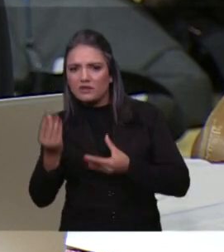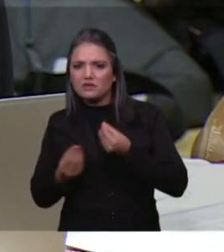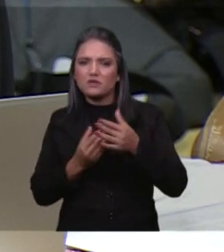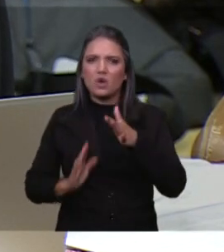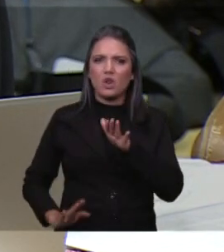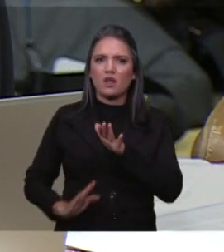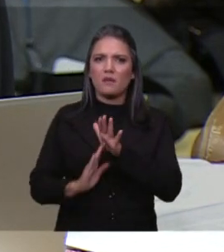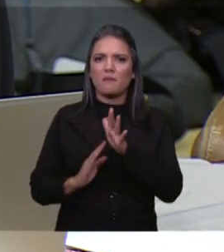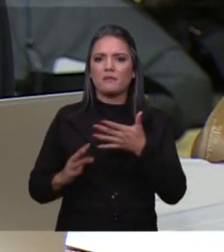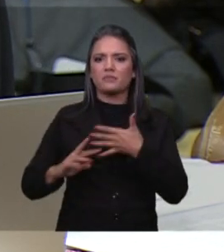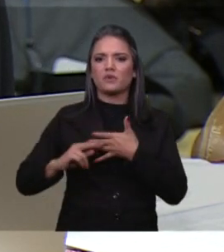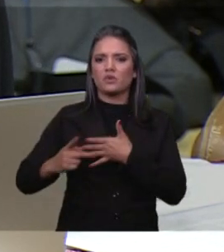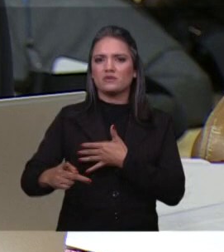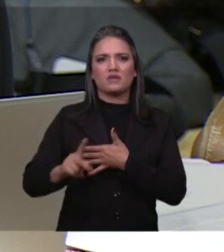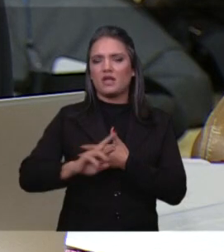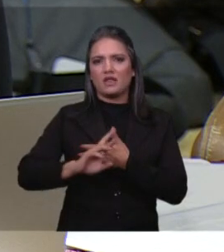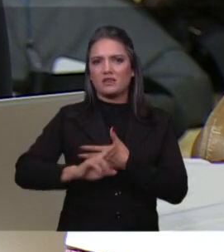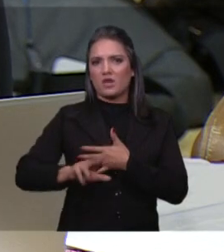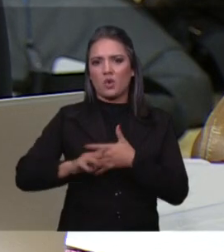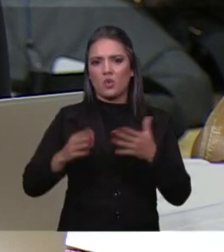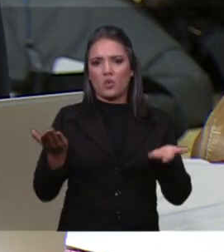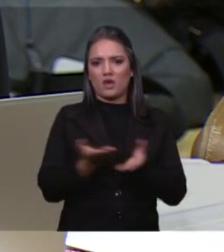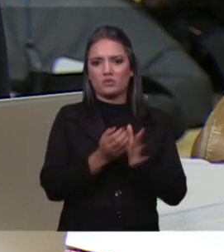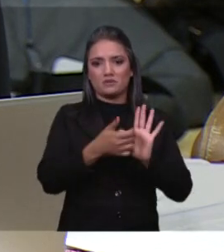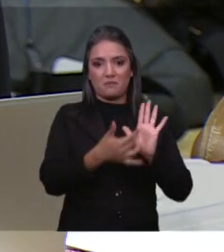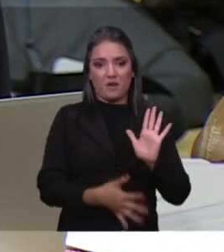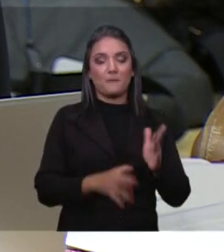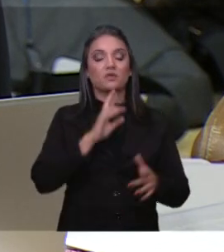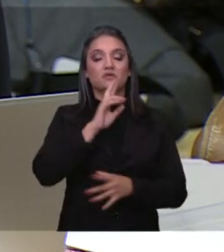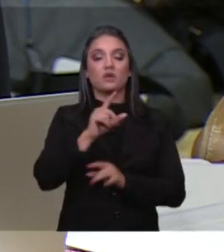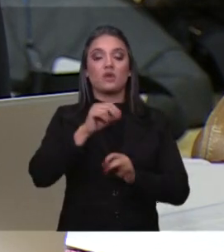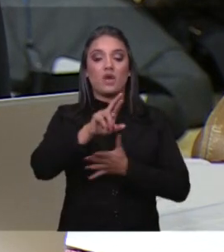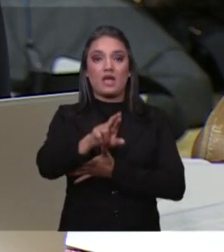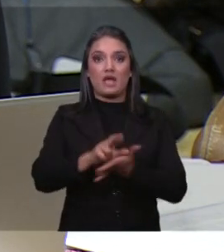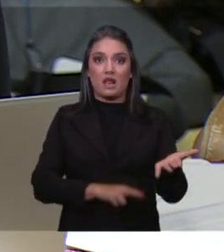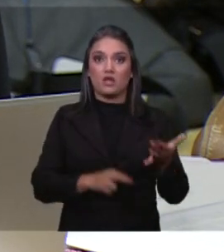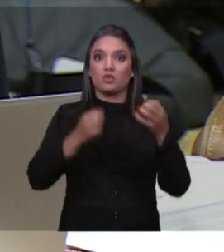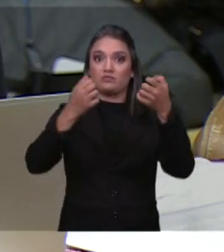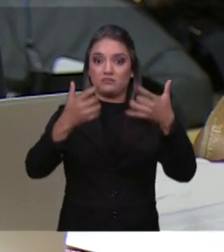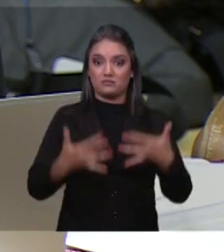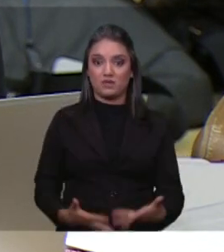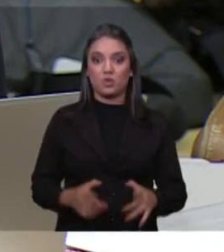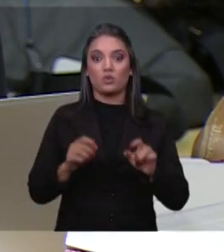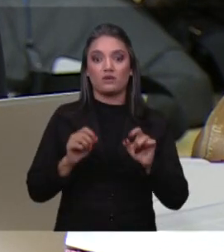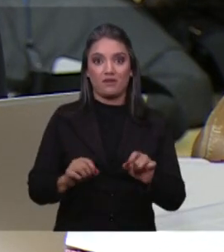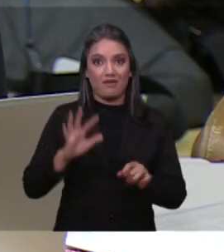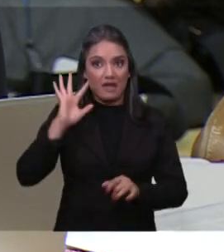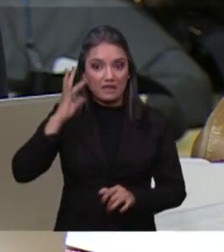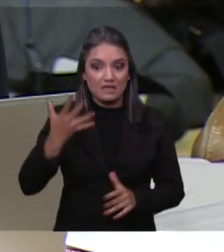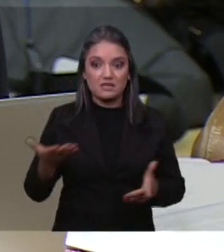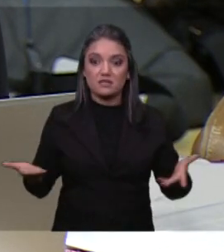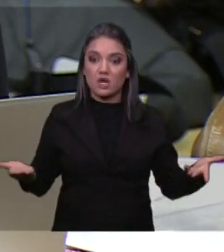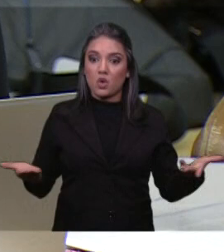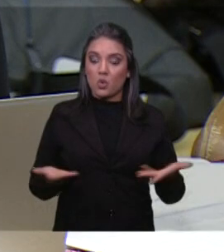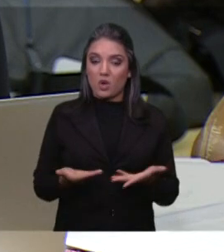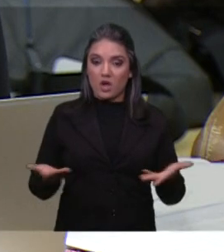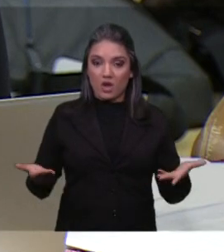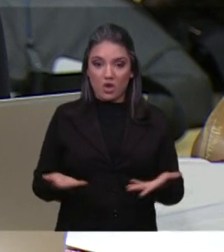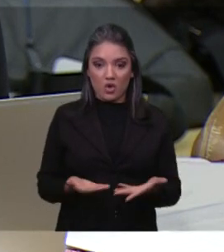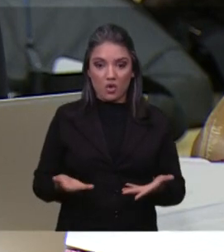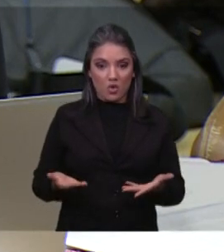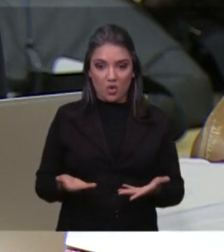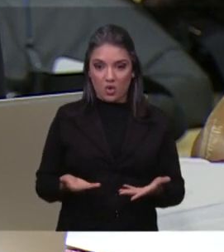na proclamação do resultado ficou: nessa sentada, o relator esclarece que a presente decisão não